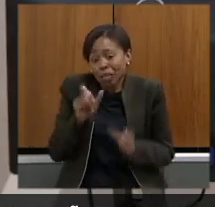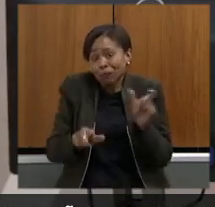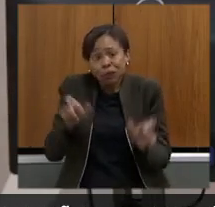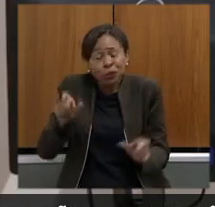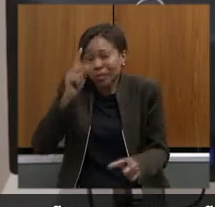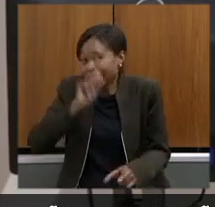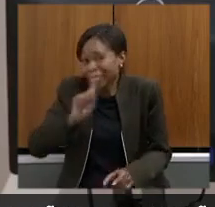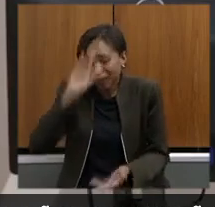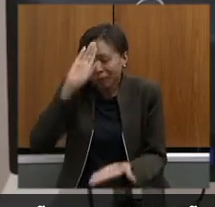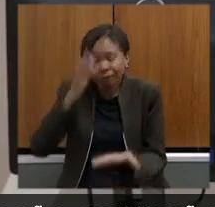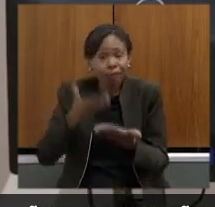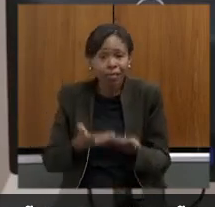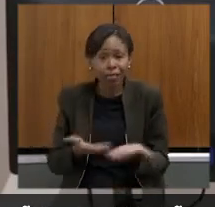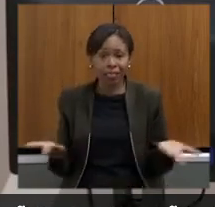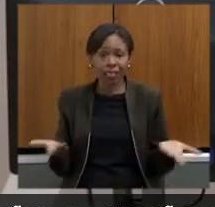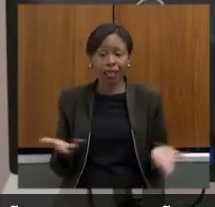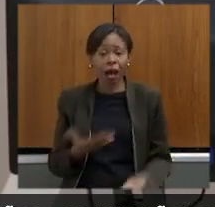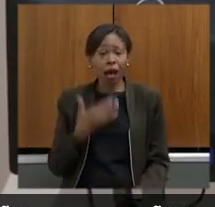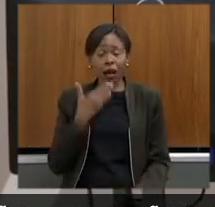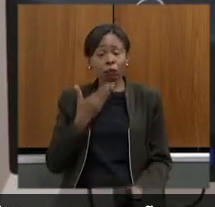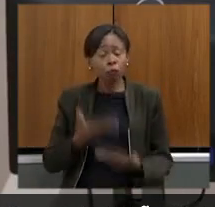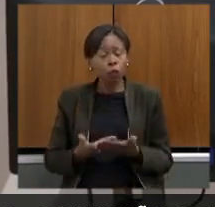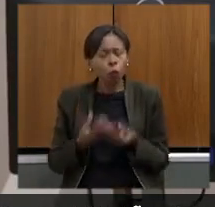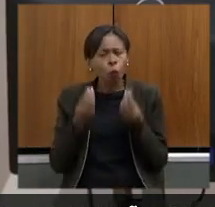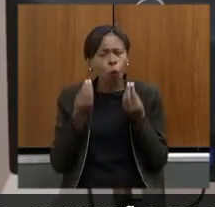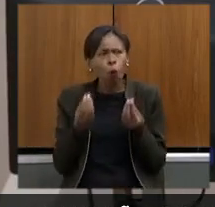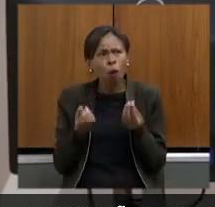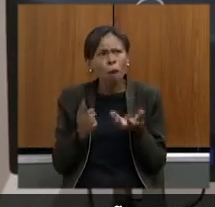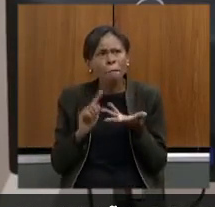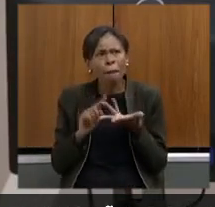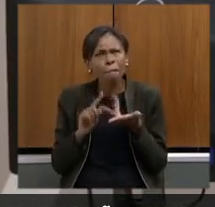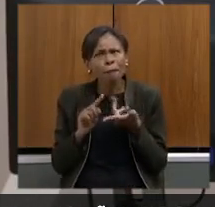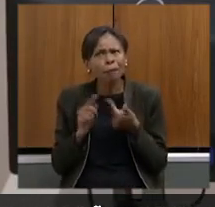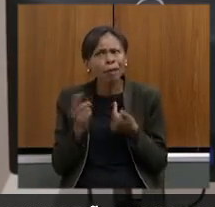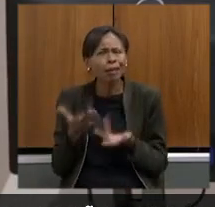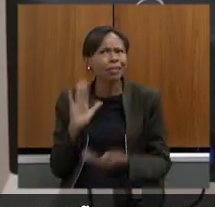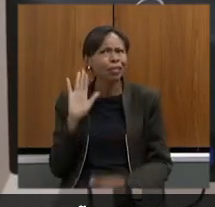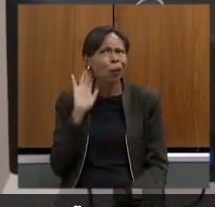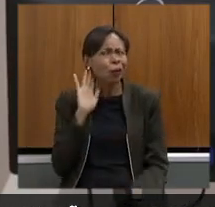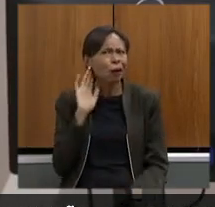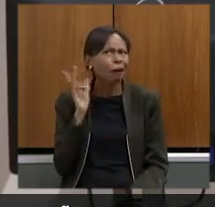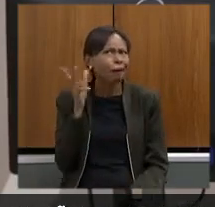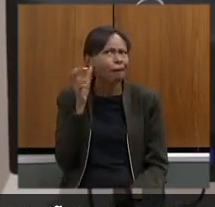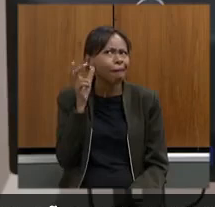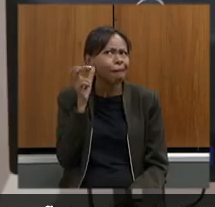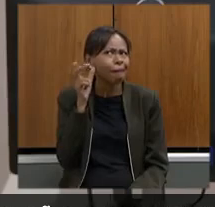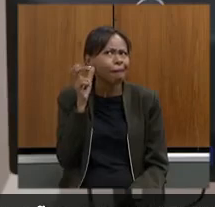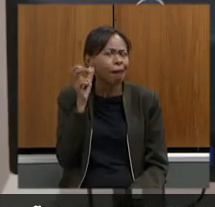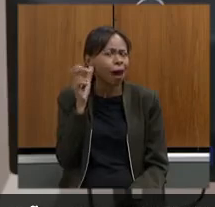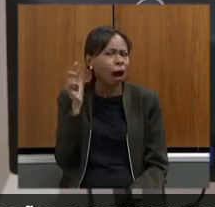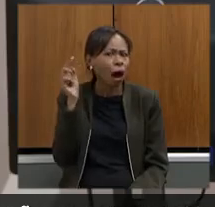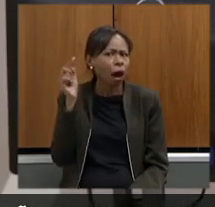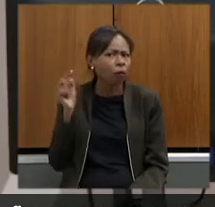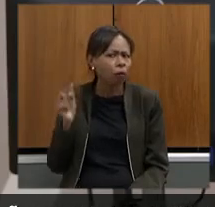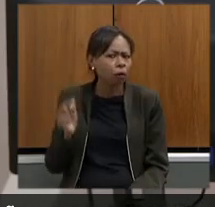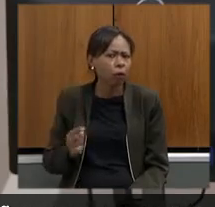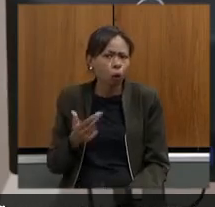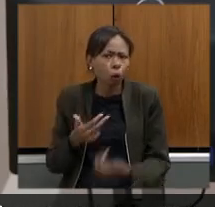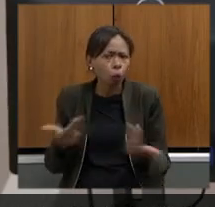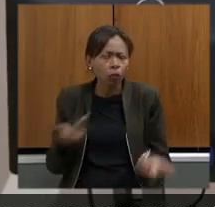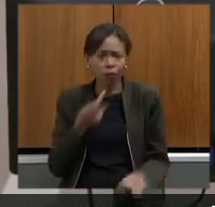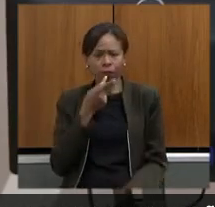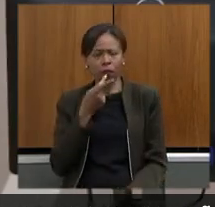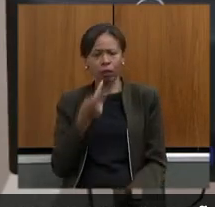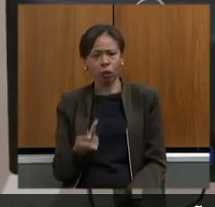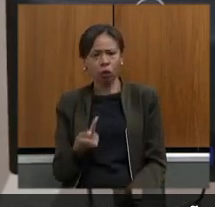impressionantes nós ouvimos aqui cada coisa gente falaram que no governo